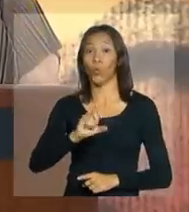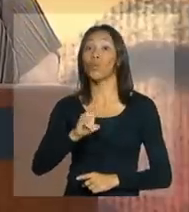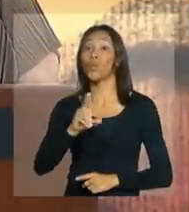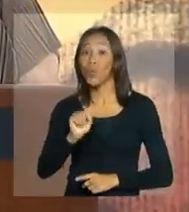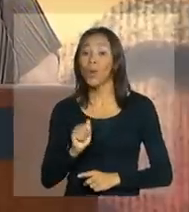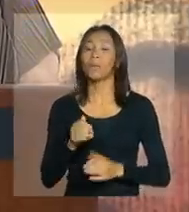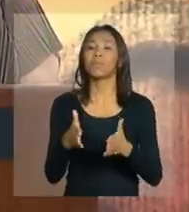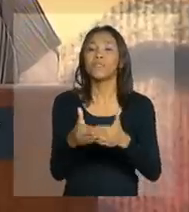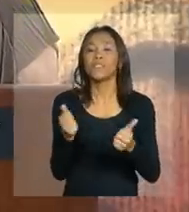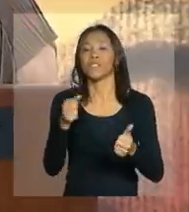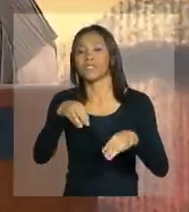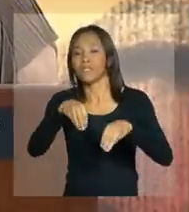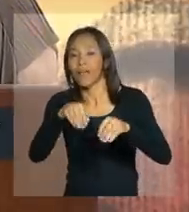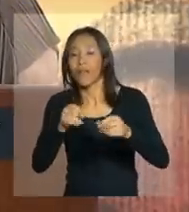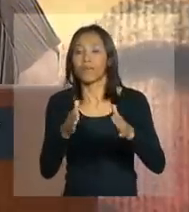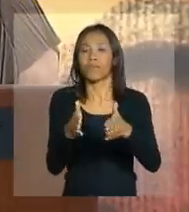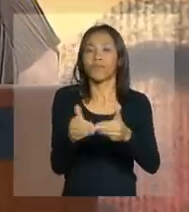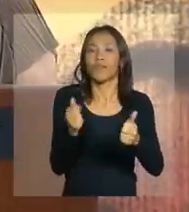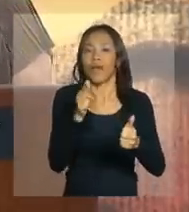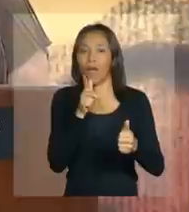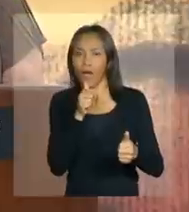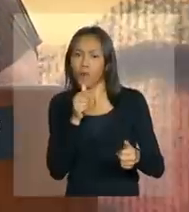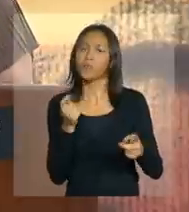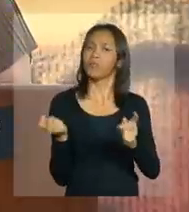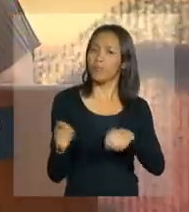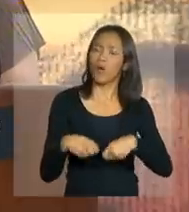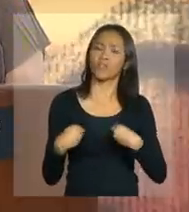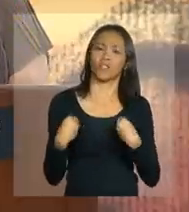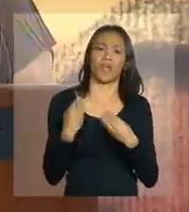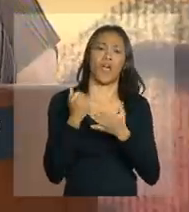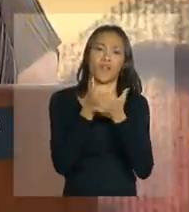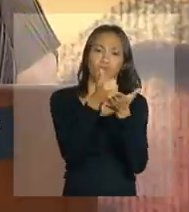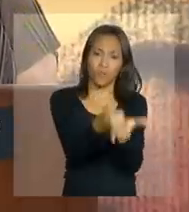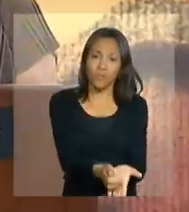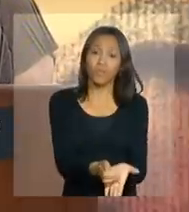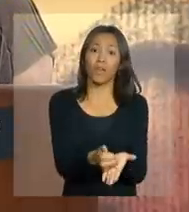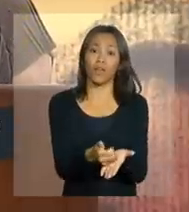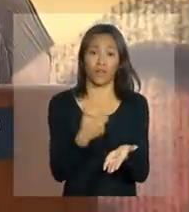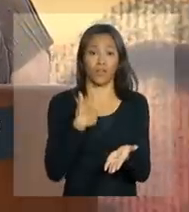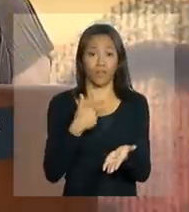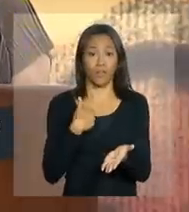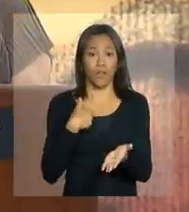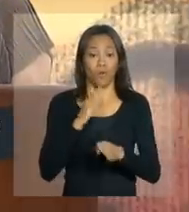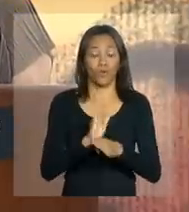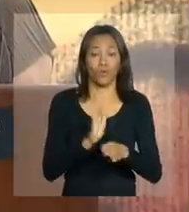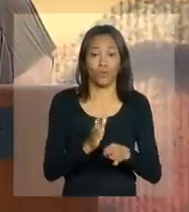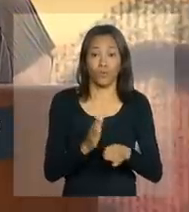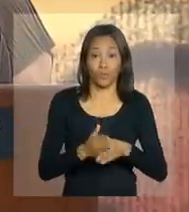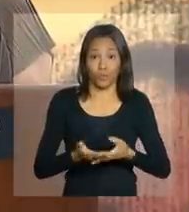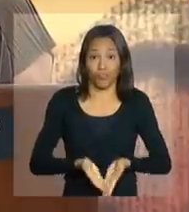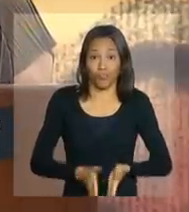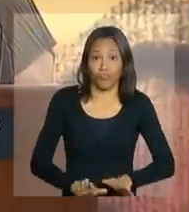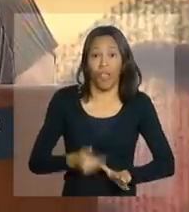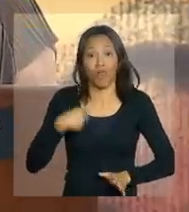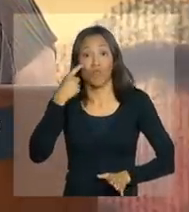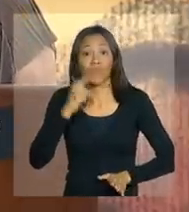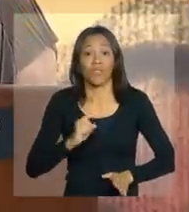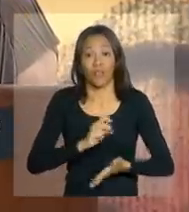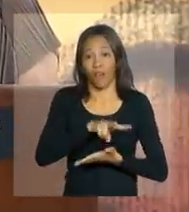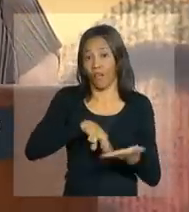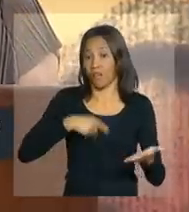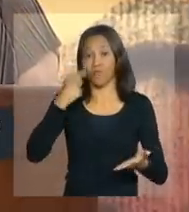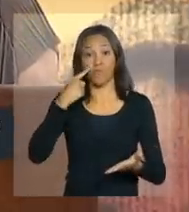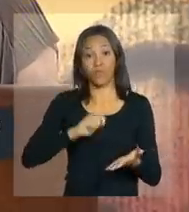terra água pedir a ele que podia ajudar no no momento como eu sou Parteira não sei ler nem escrever mas